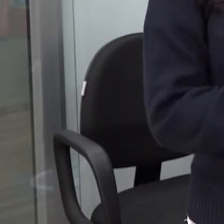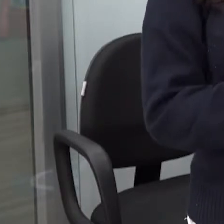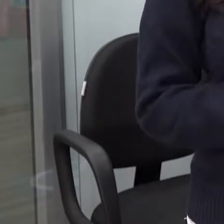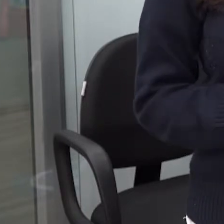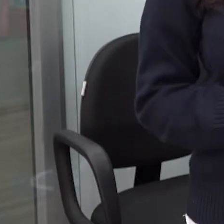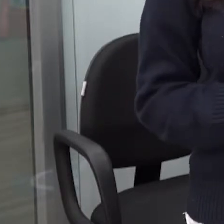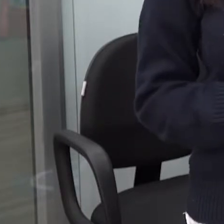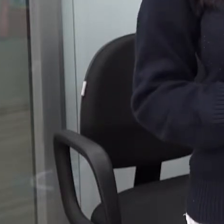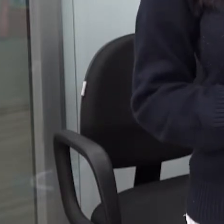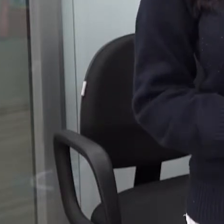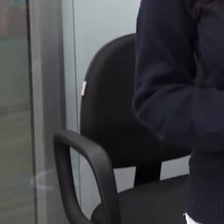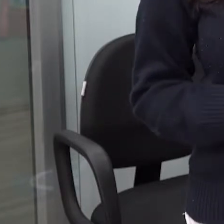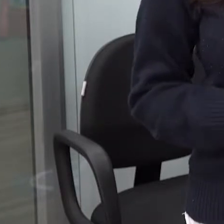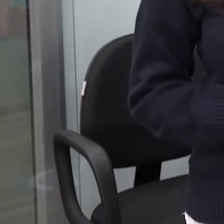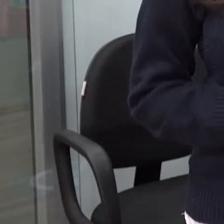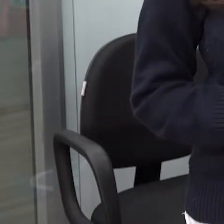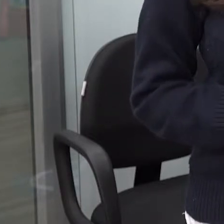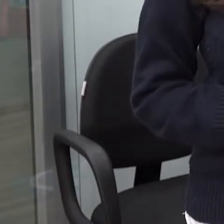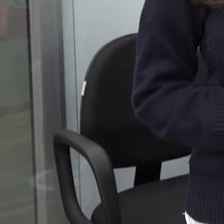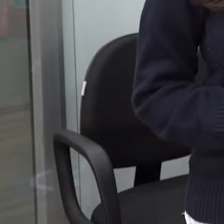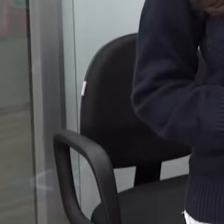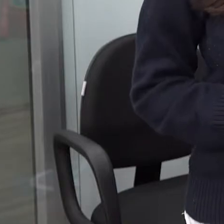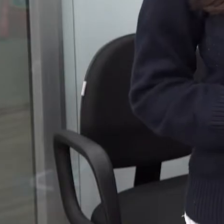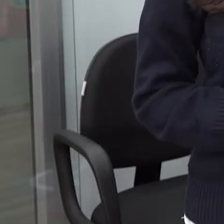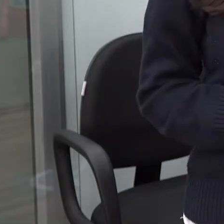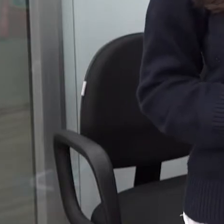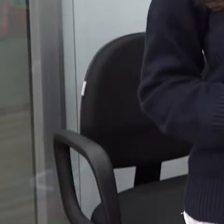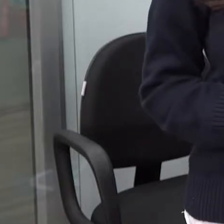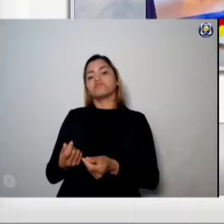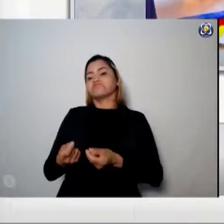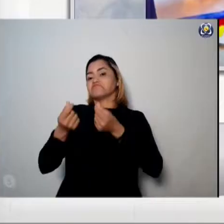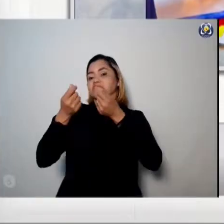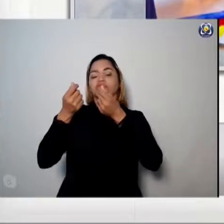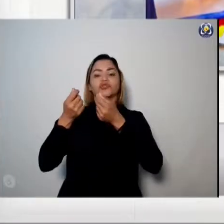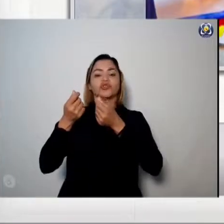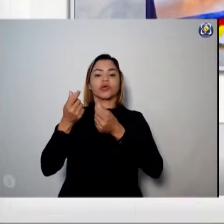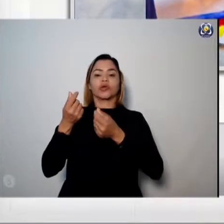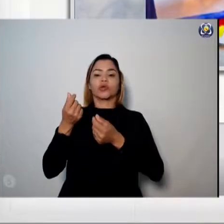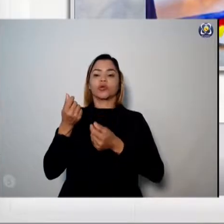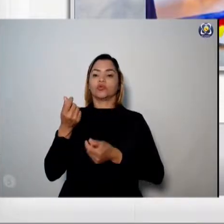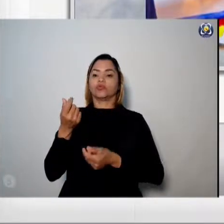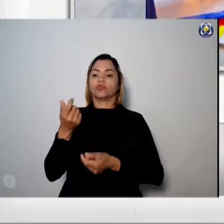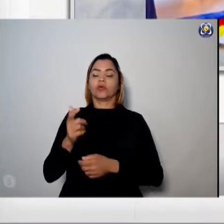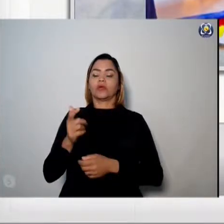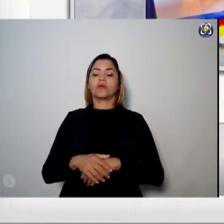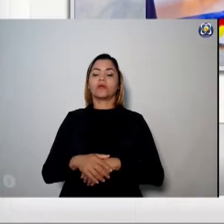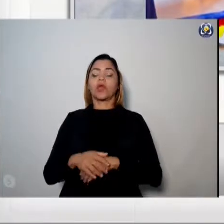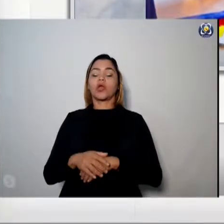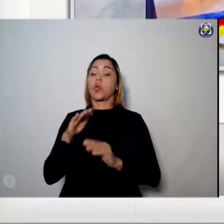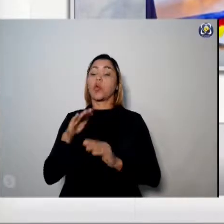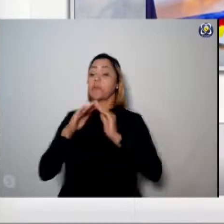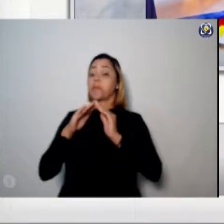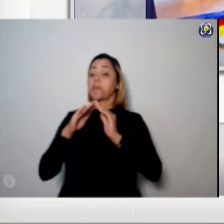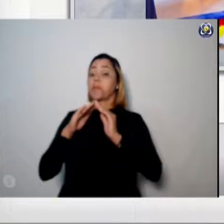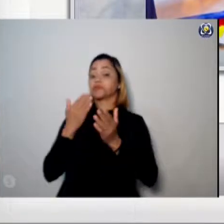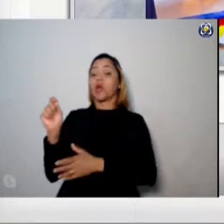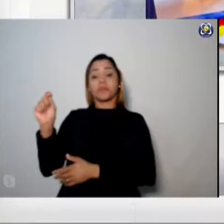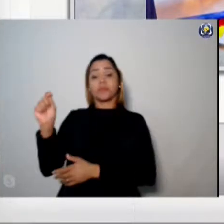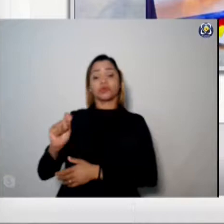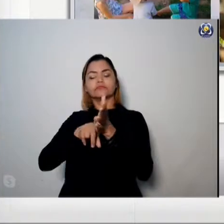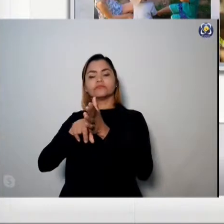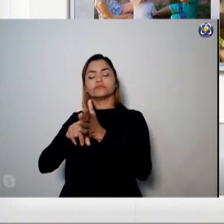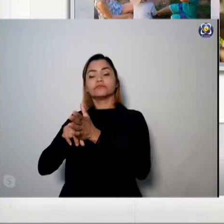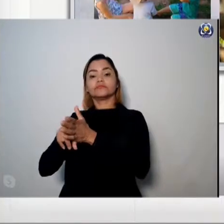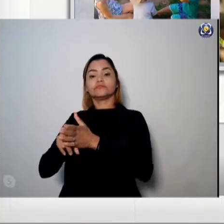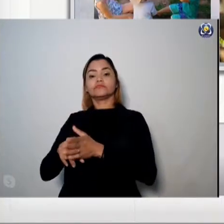escolher mas tivemos tempo para uma tribuna livre o espaço foi ocupado pelos pedagogos silvio miranda e